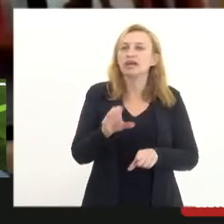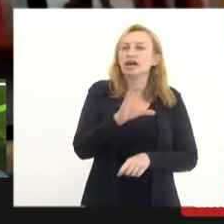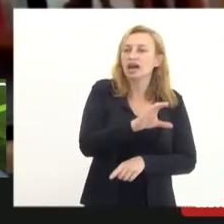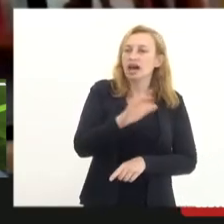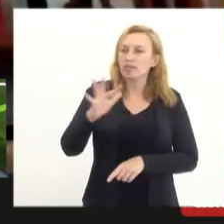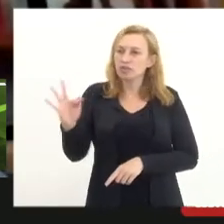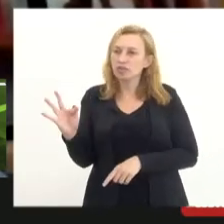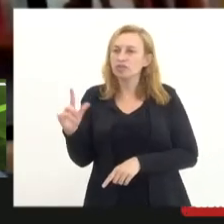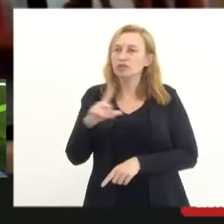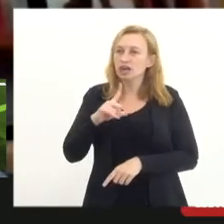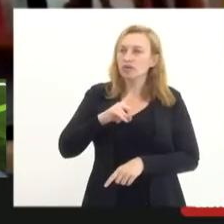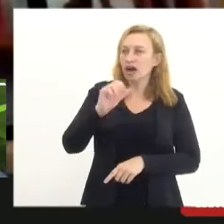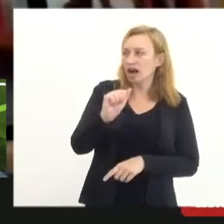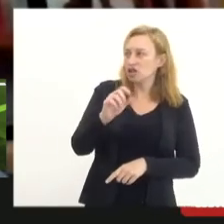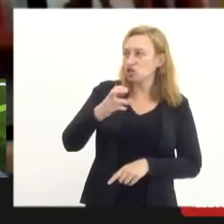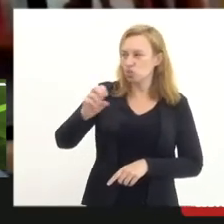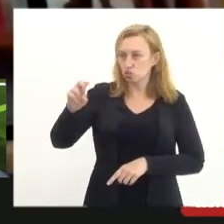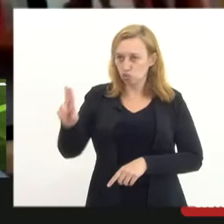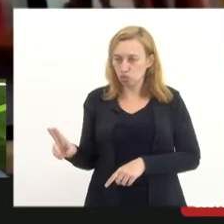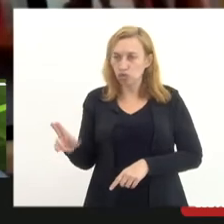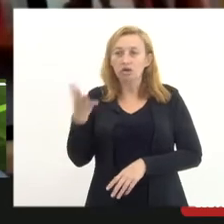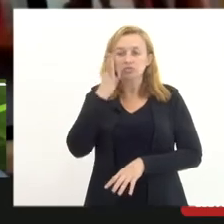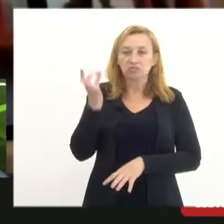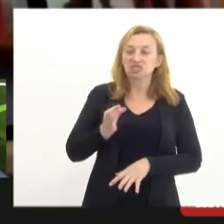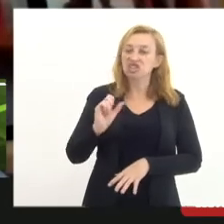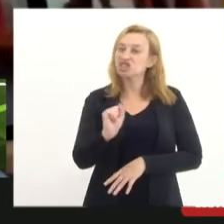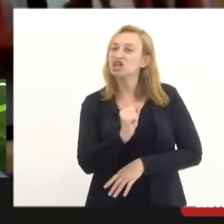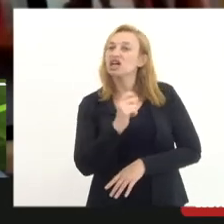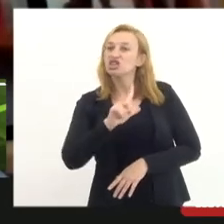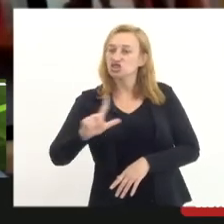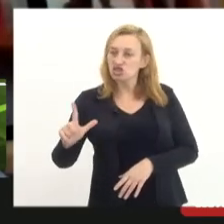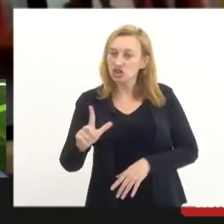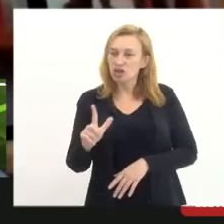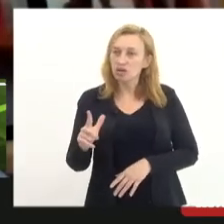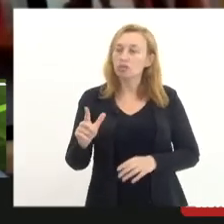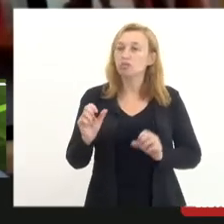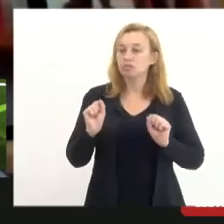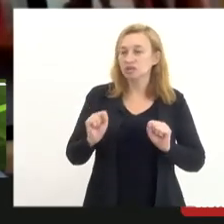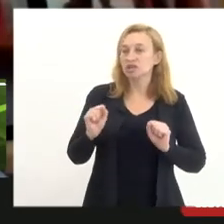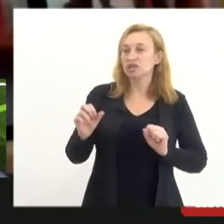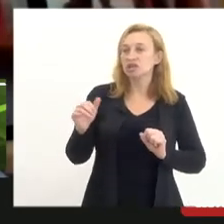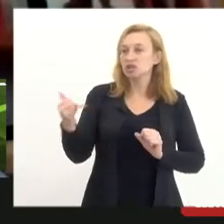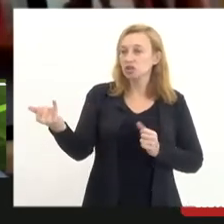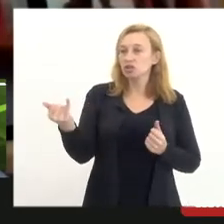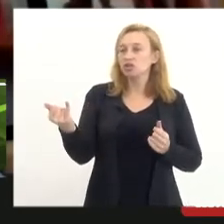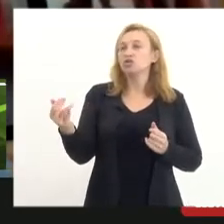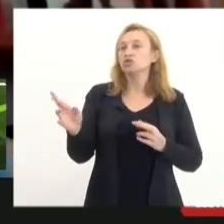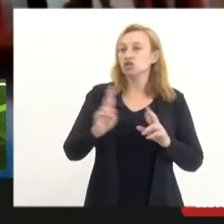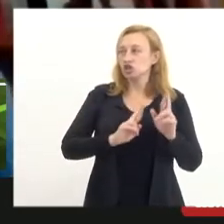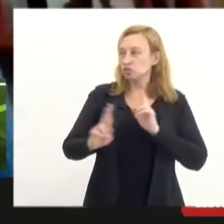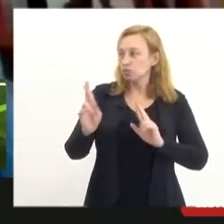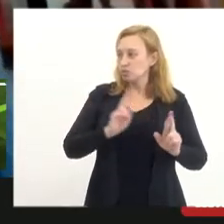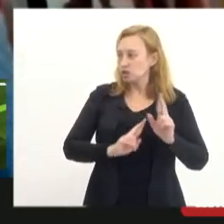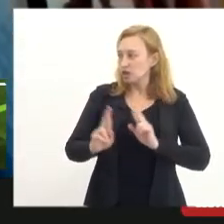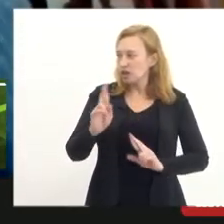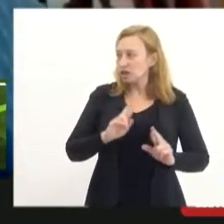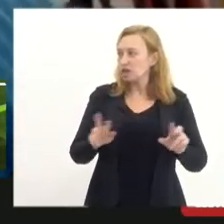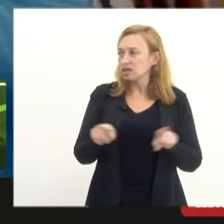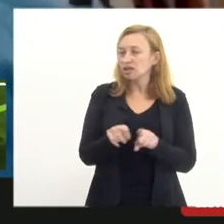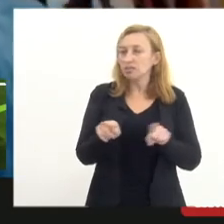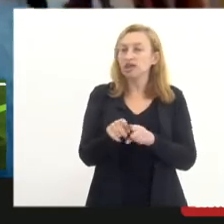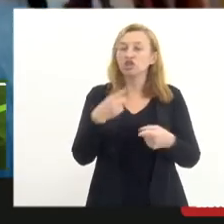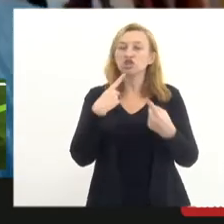o Açur. Então, não sei se a Shell teria condições de estar nos respondendo, né? Até para a gente estar discutindo também com